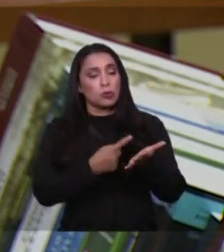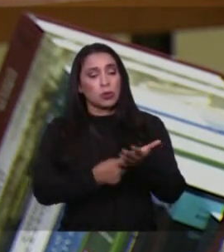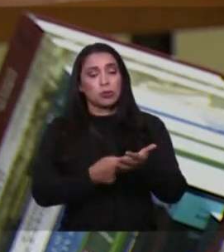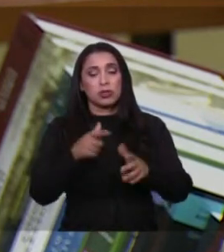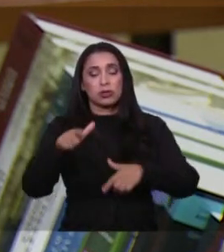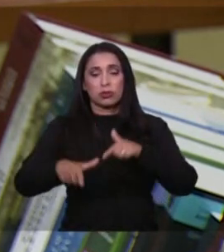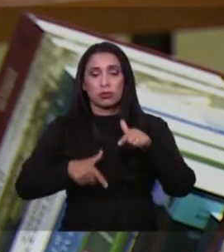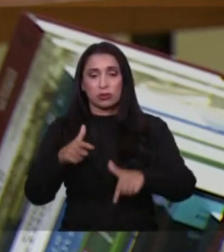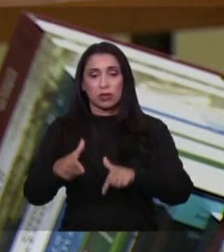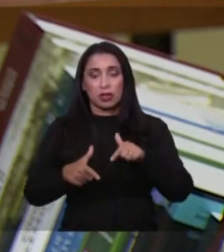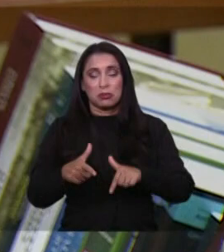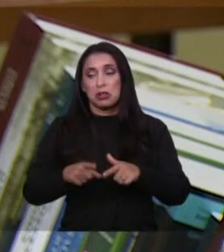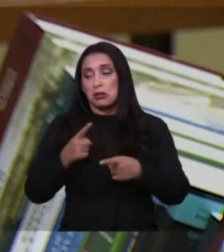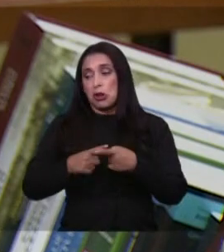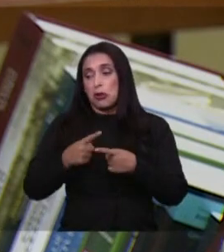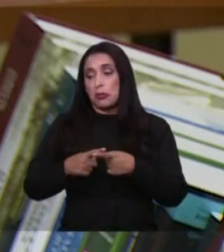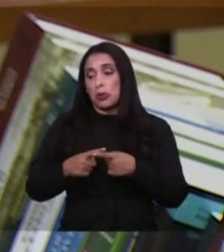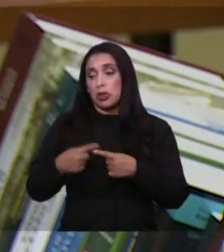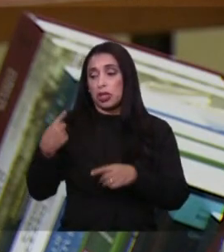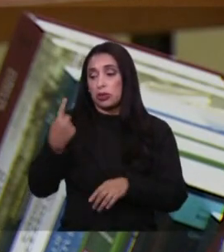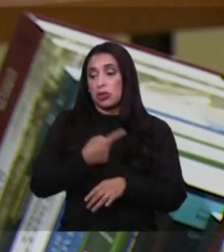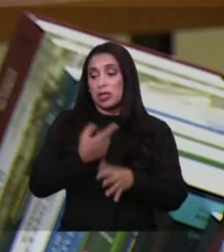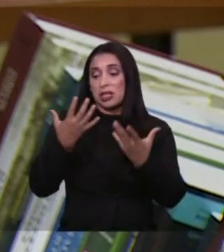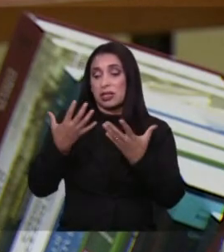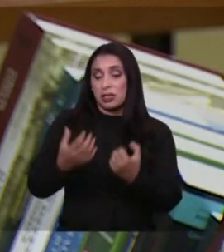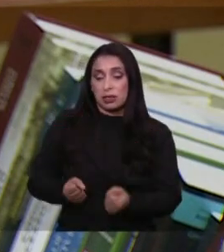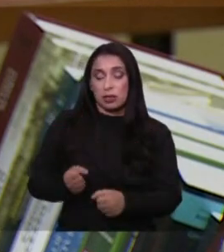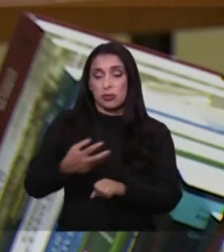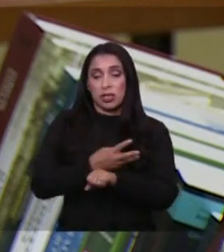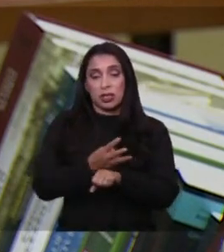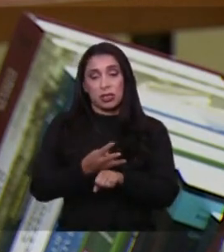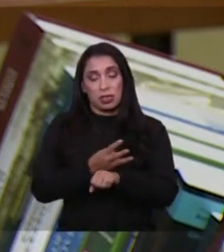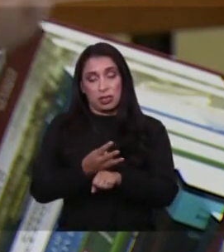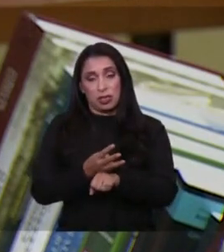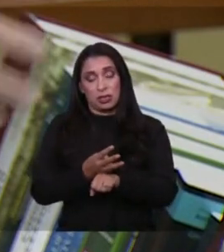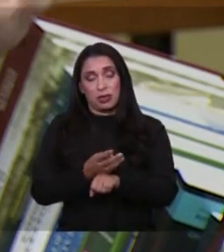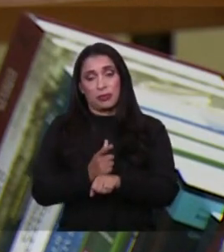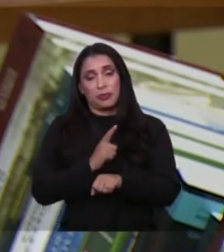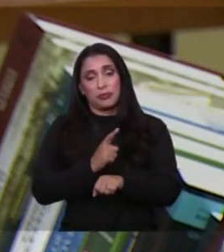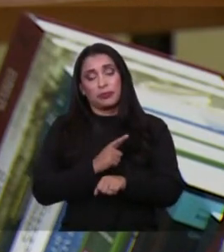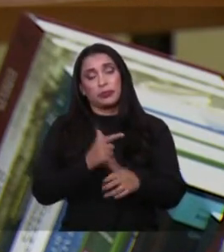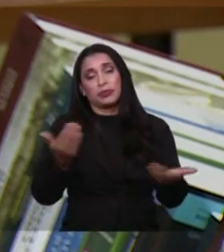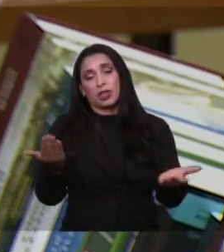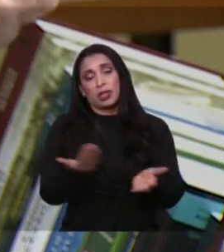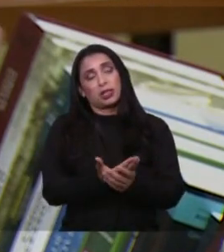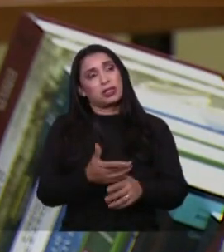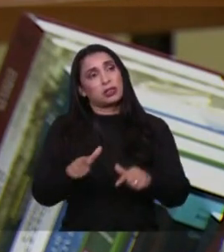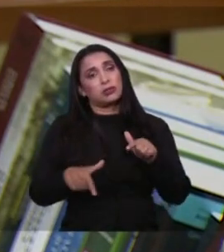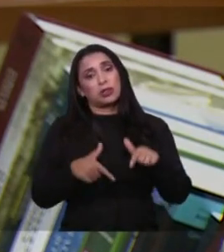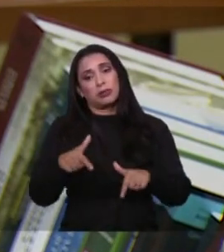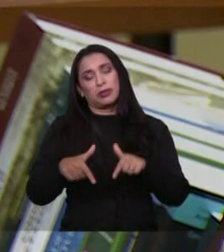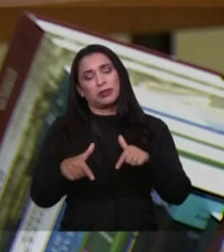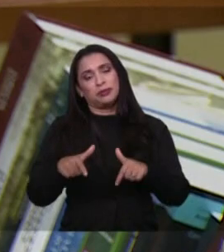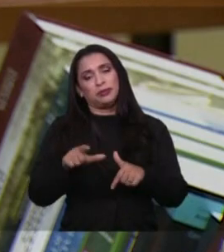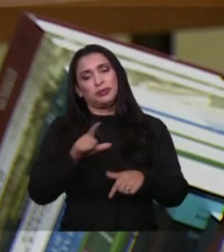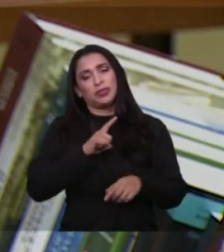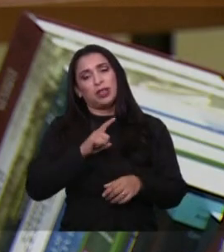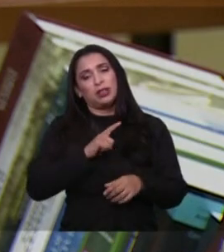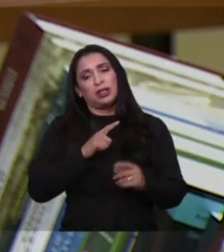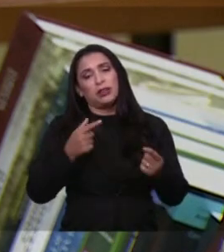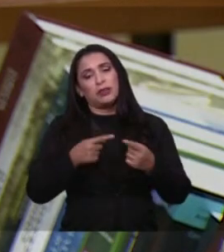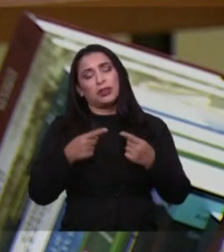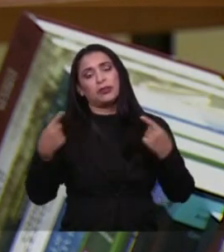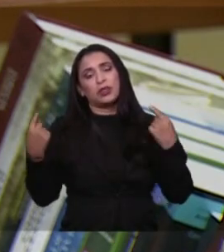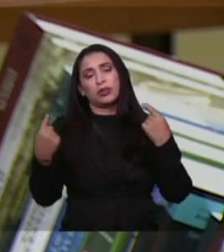mercê da nossa admissão pela terceirização, e elas, na ação trabalhista, devem ter oferecido